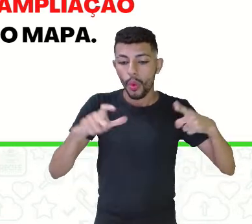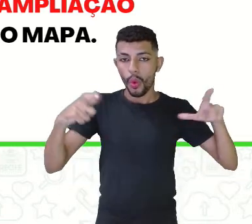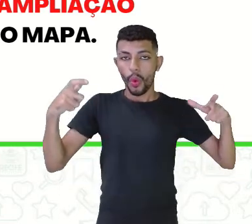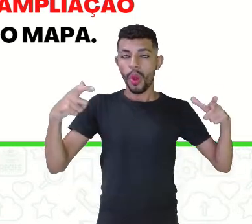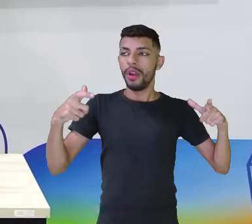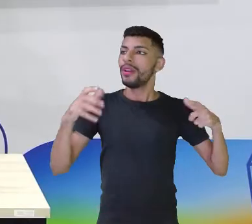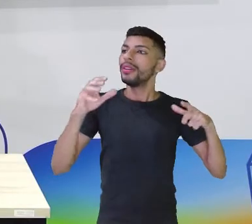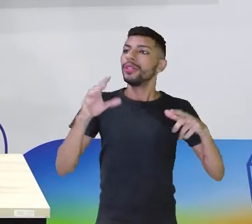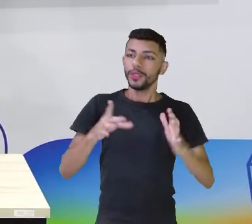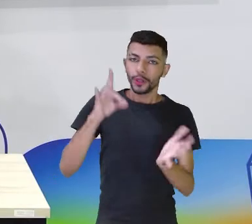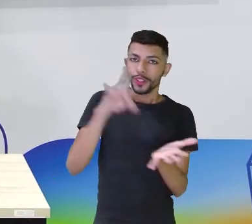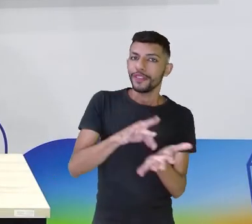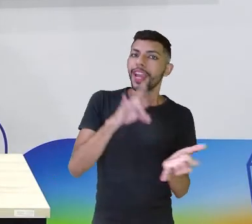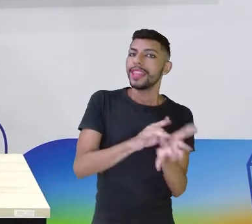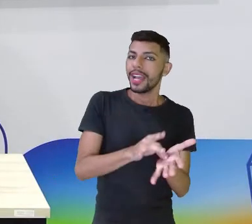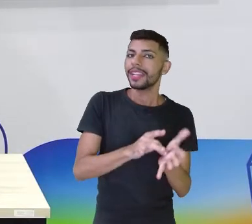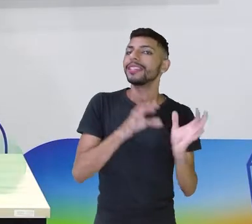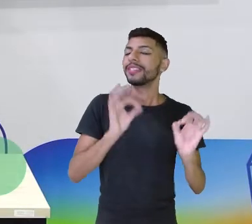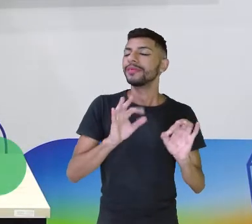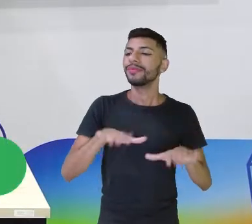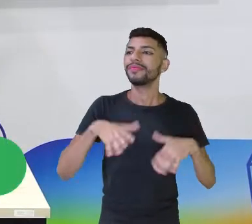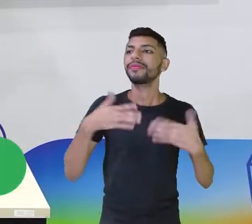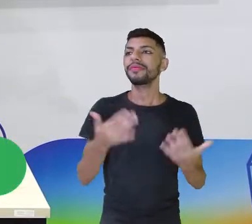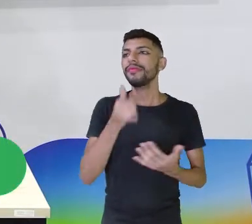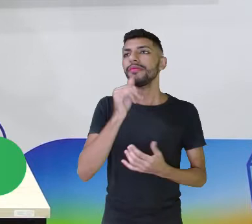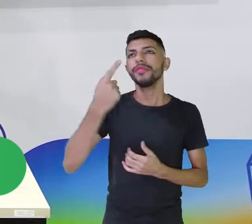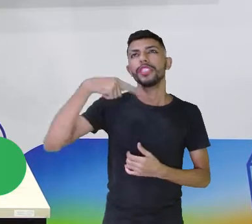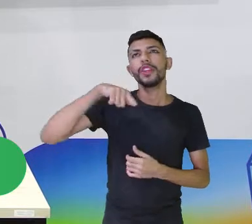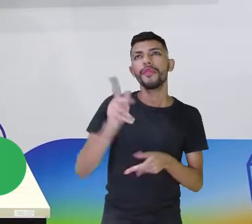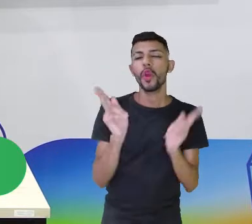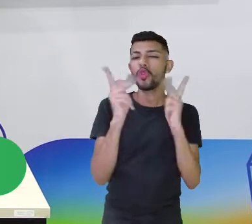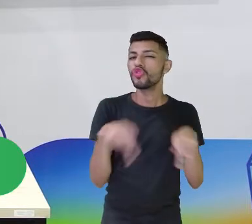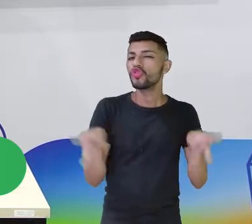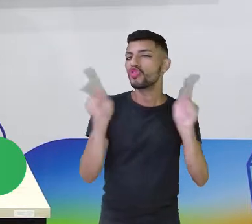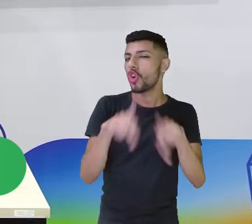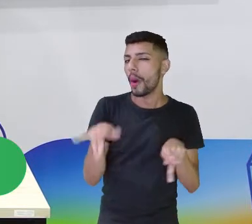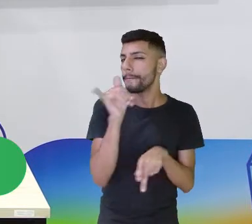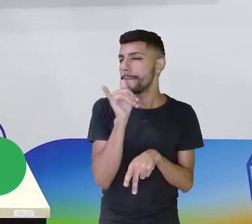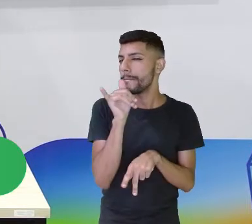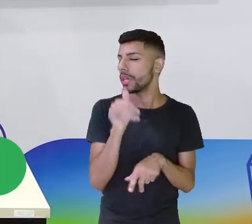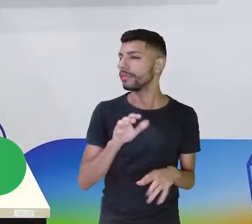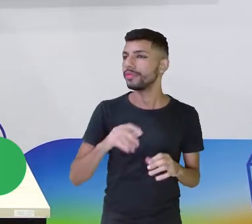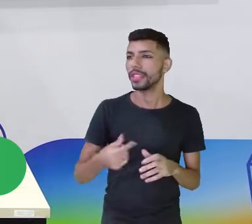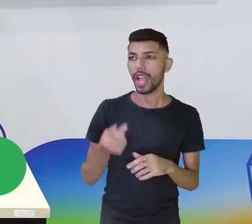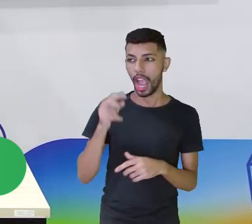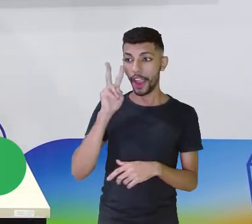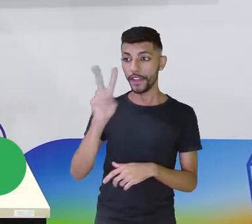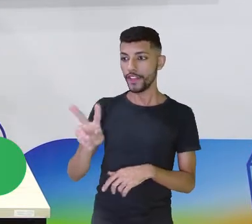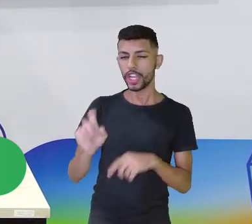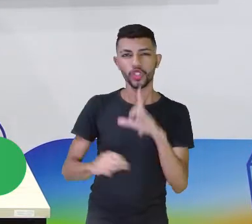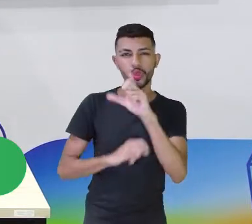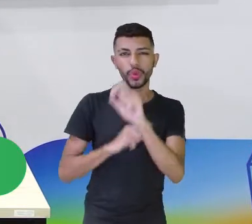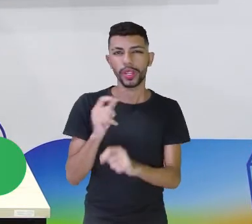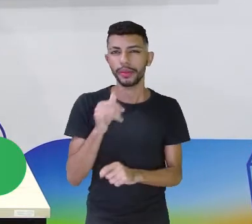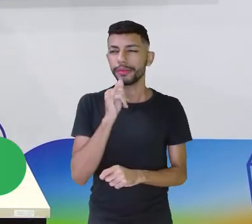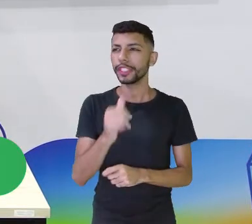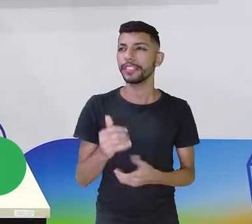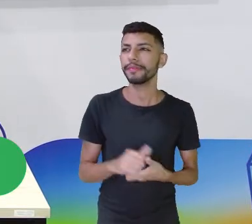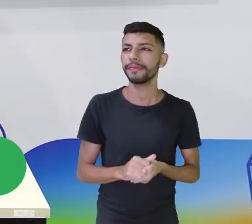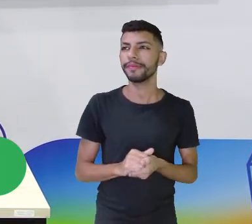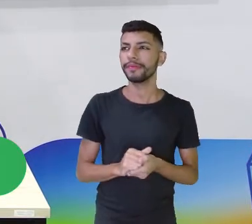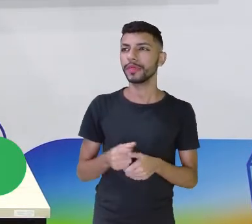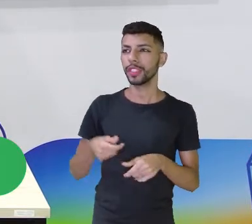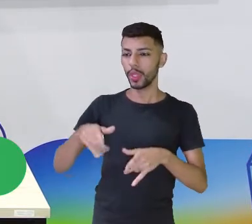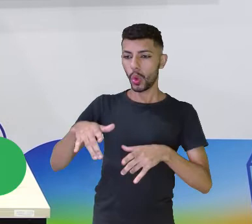do tamanho real. Então, se eu chego num shopping, por exemplo, vejo a representação de uma maquete de